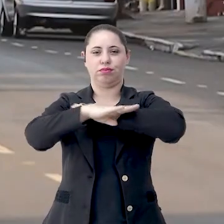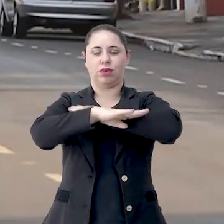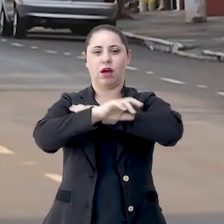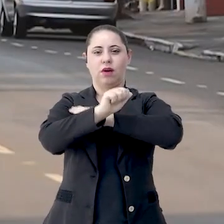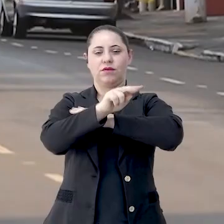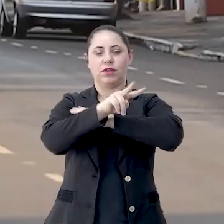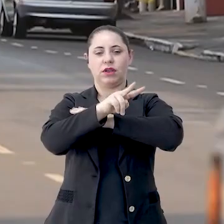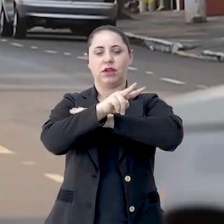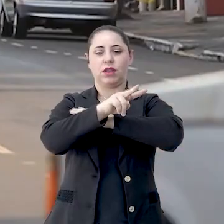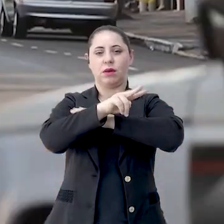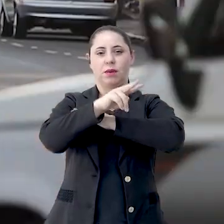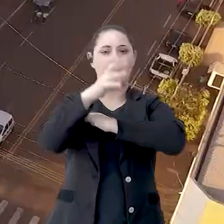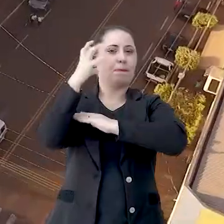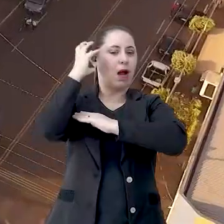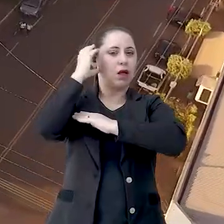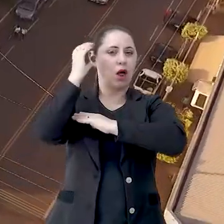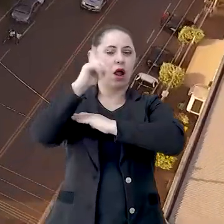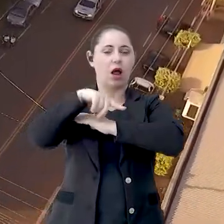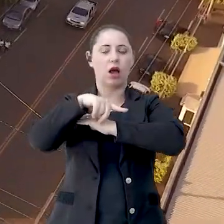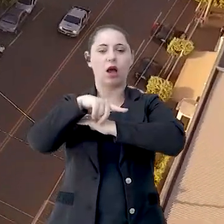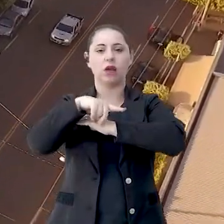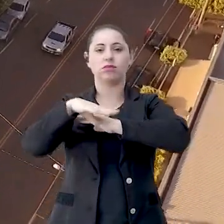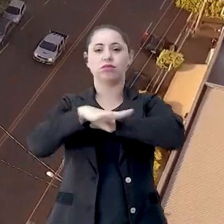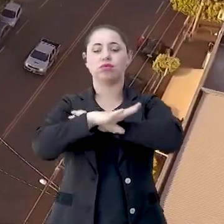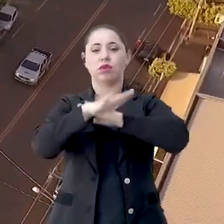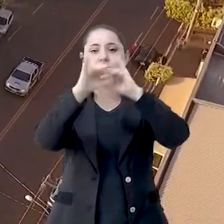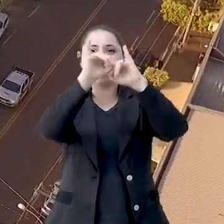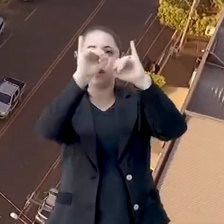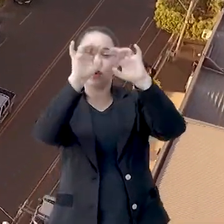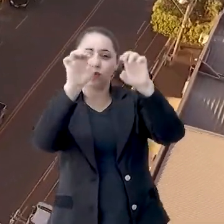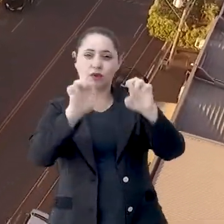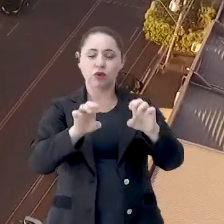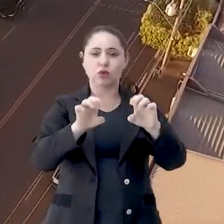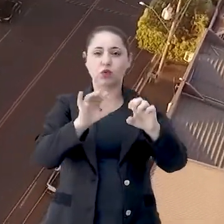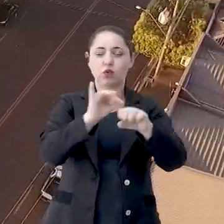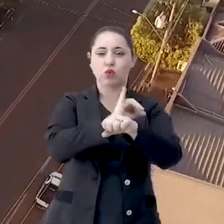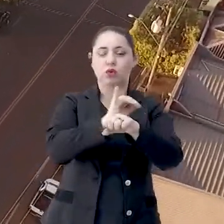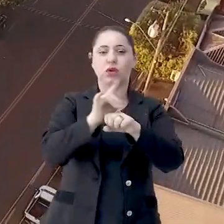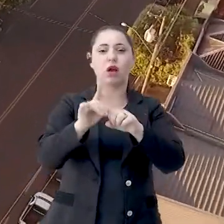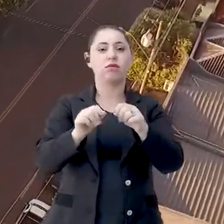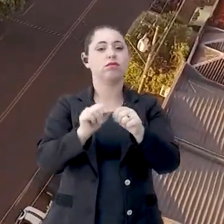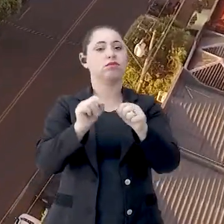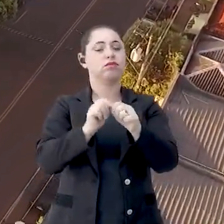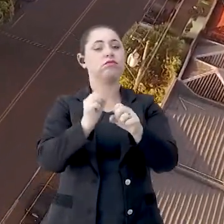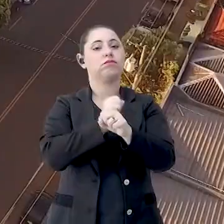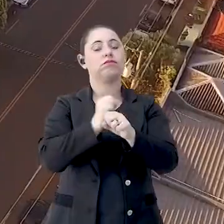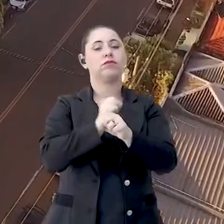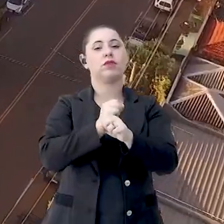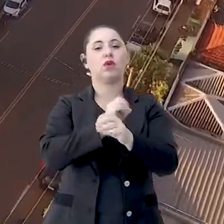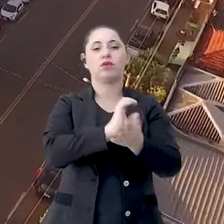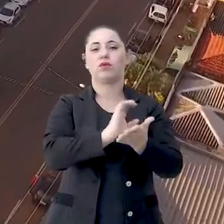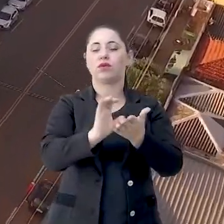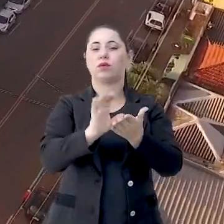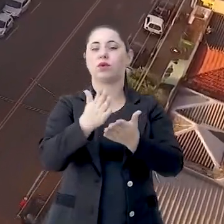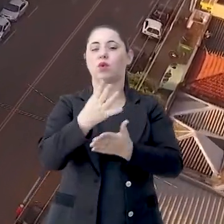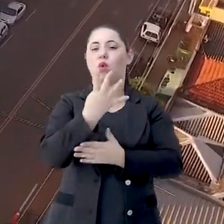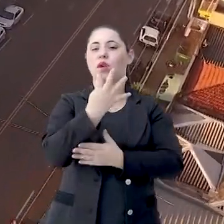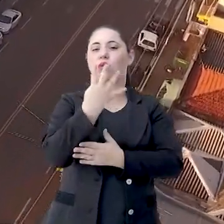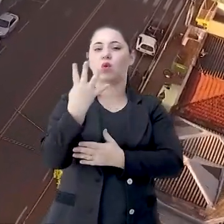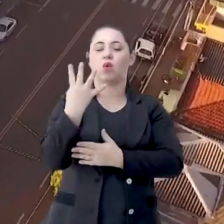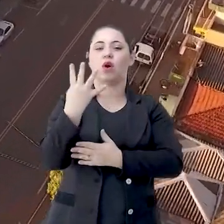23.325 habitantes. A pavimentação da Avenida Mato Grosso é uma das obras de infraestrutura urbana que estão